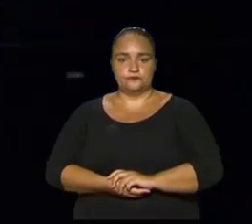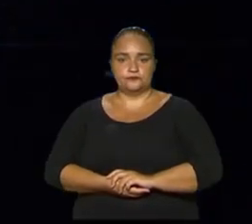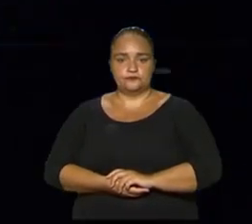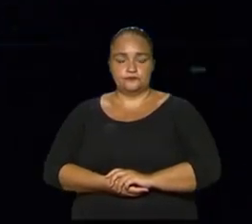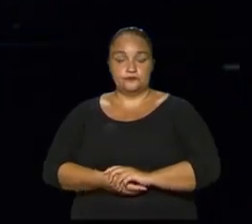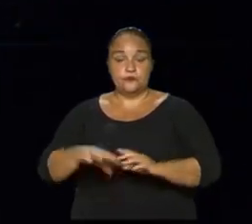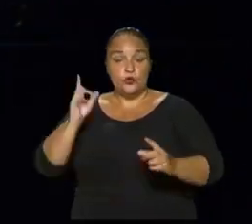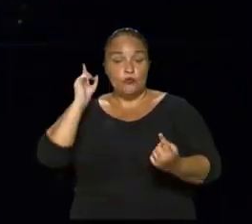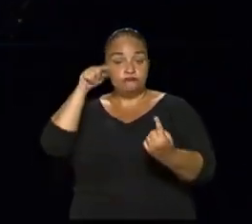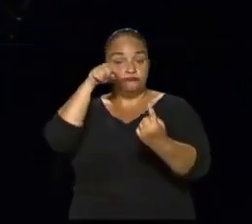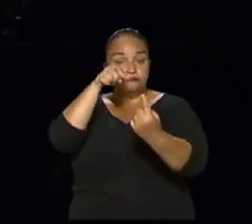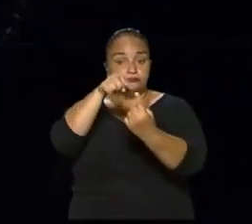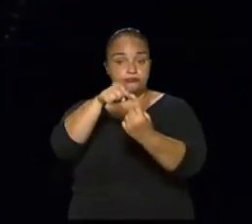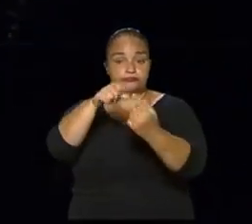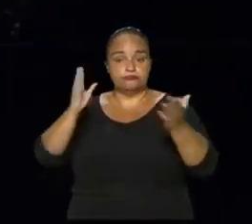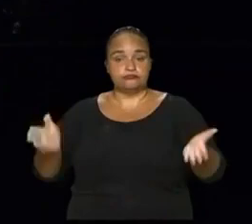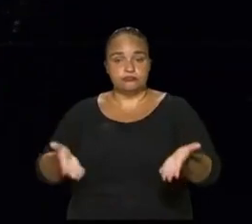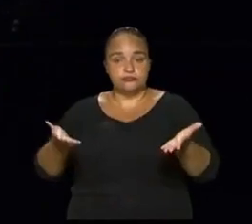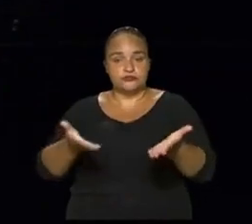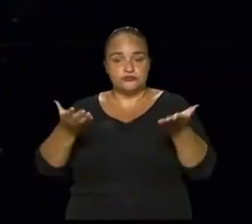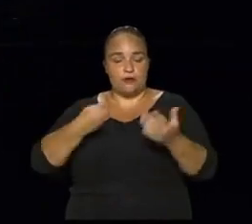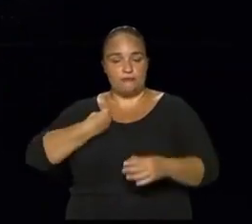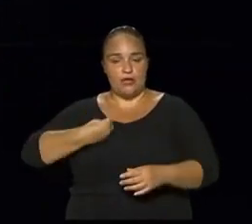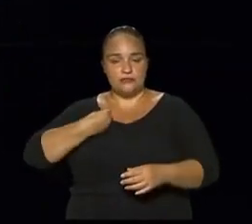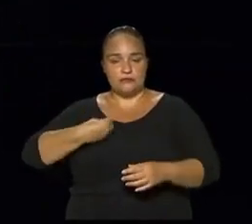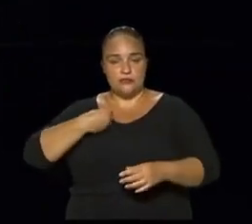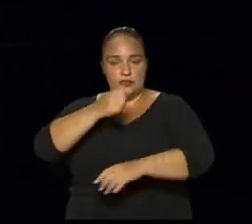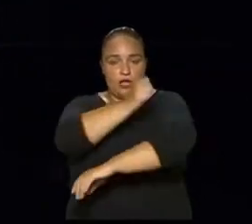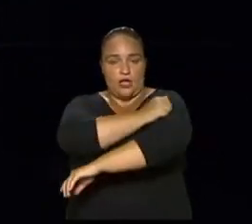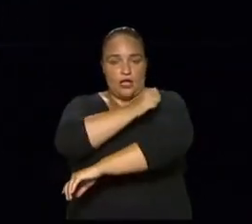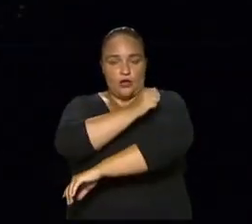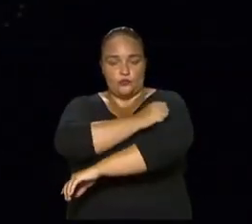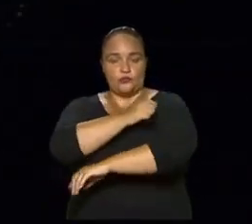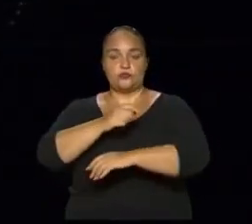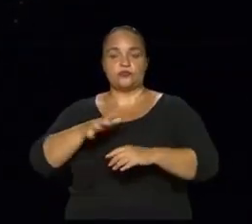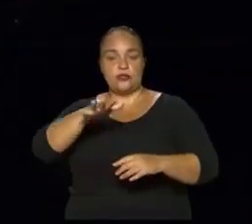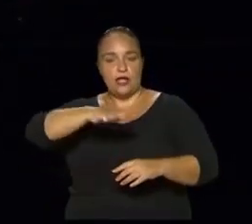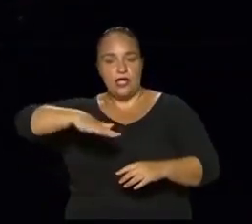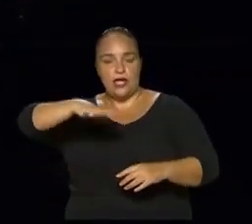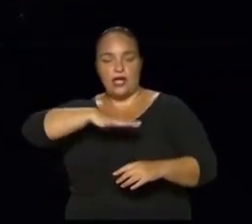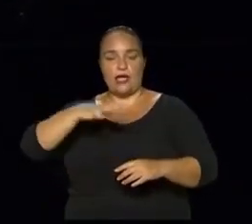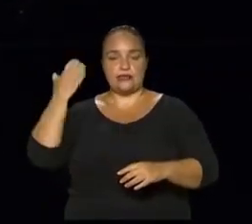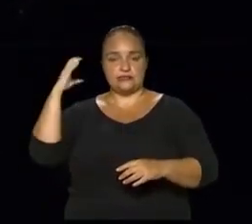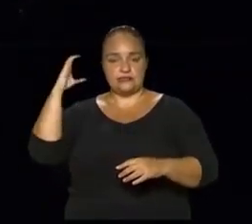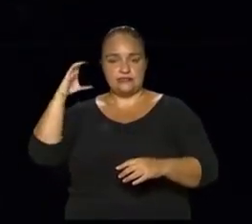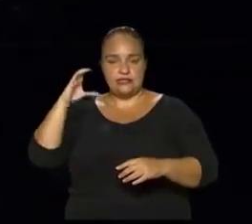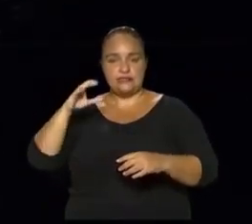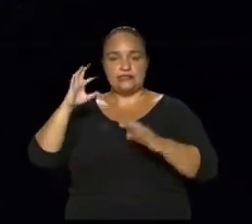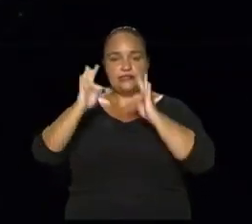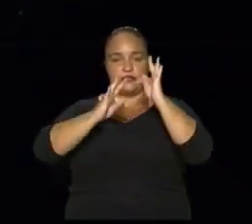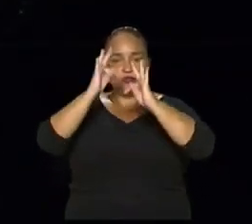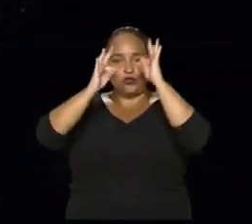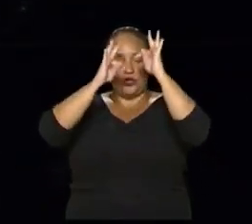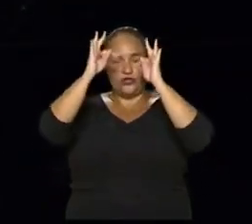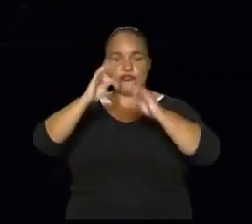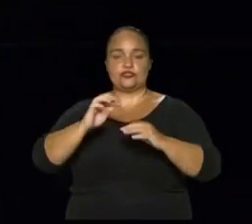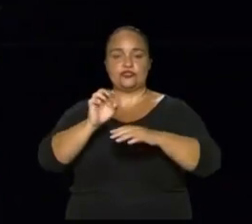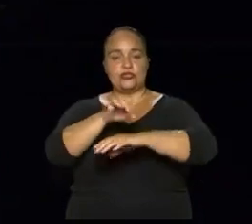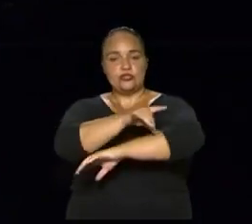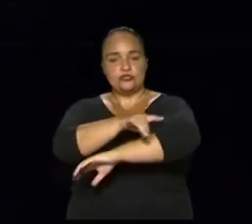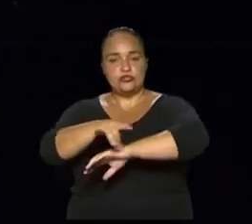Com o objetivo de incentivar a participação de alunas nas áreas da ciência, tecnologia, engenharia